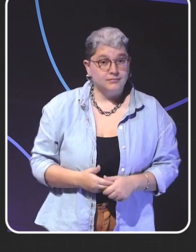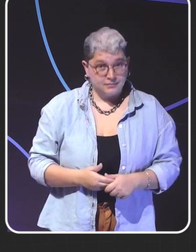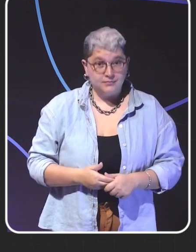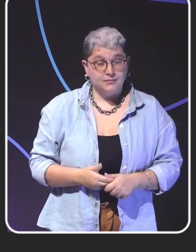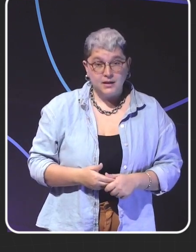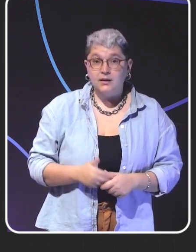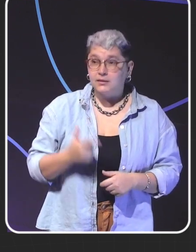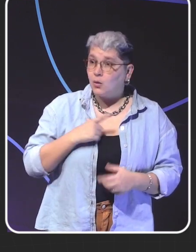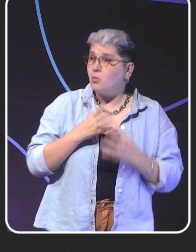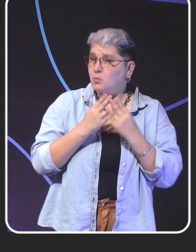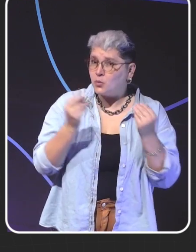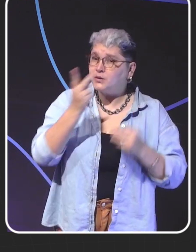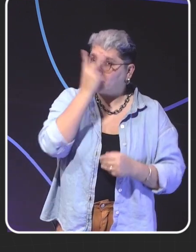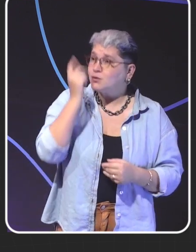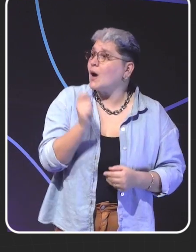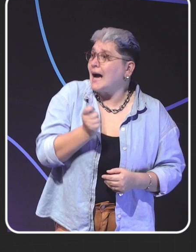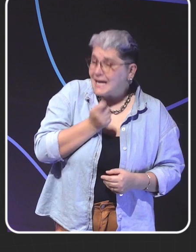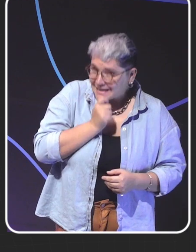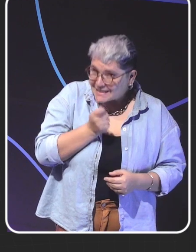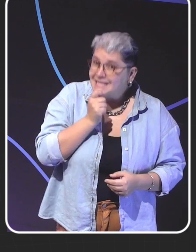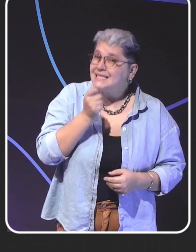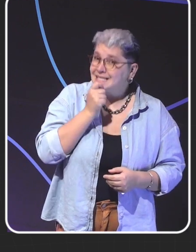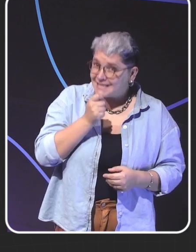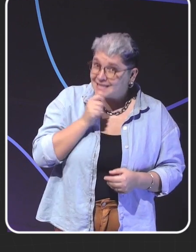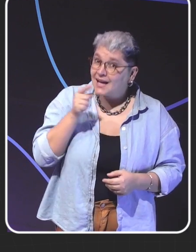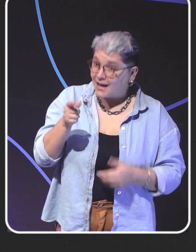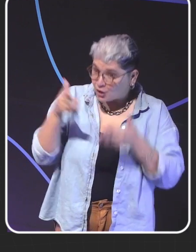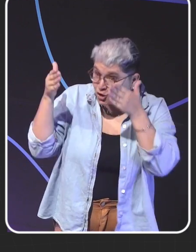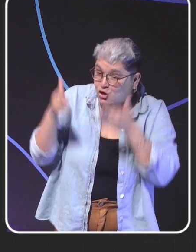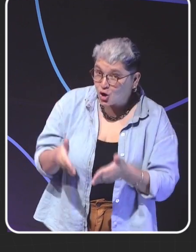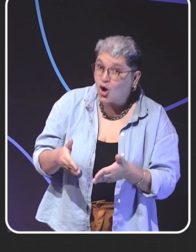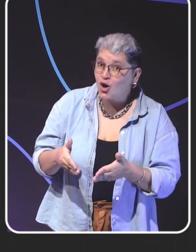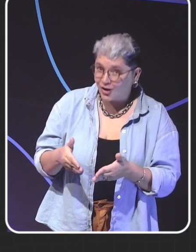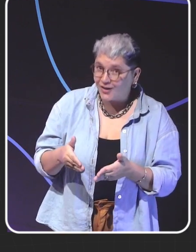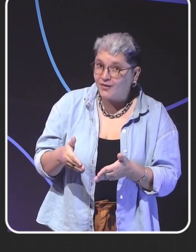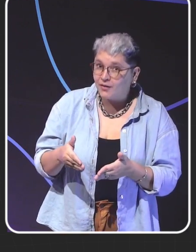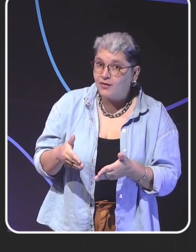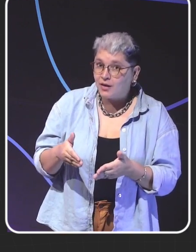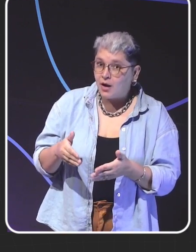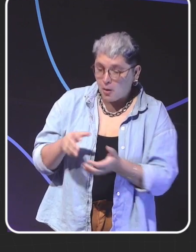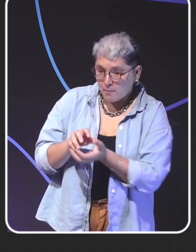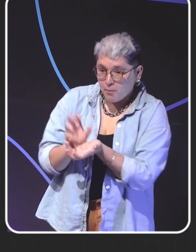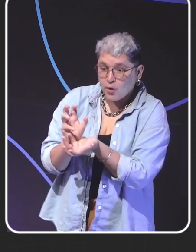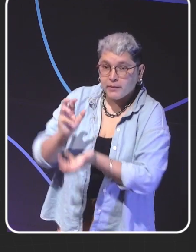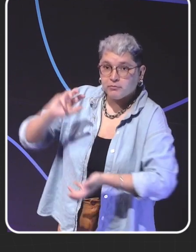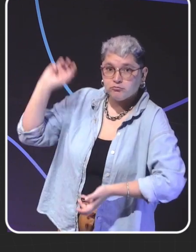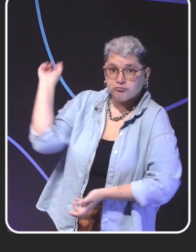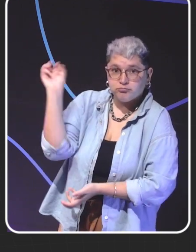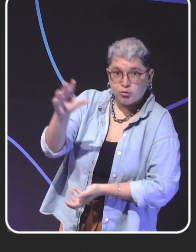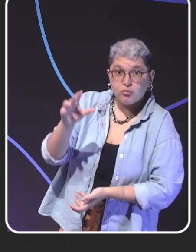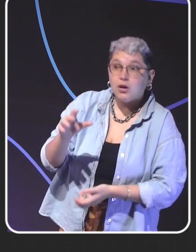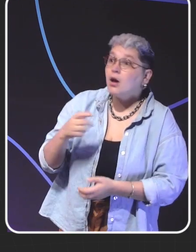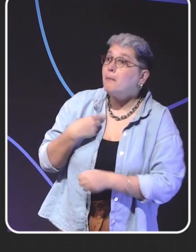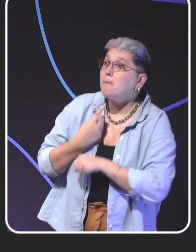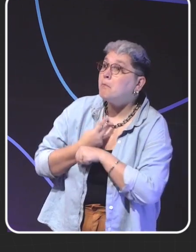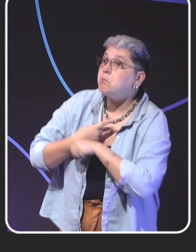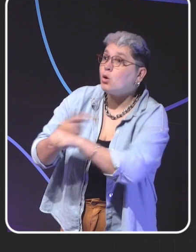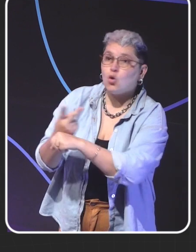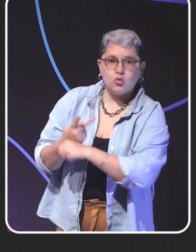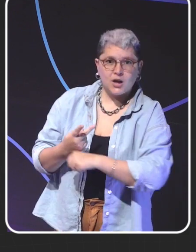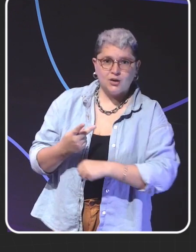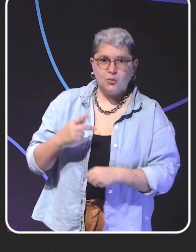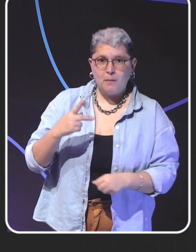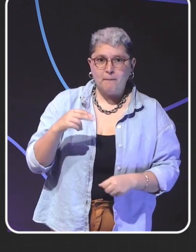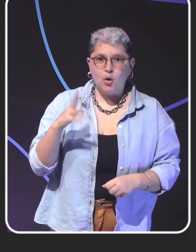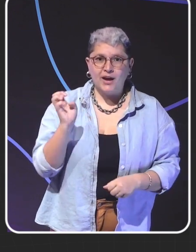ainda vê muitas pessoas na cidade com seu celular escaneando vários ambientes atrás dos seus Pokémons